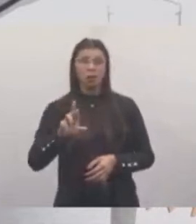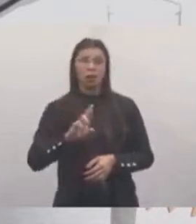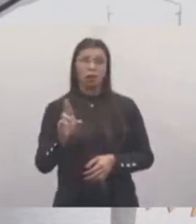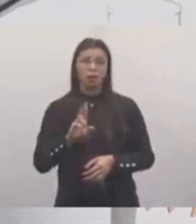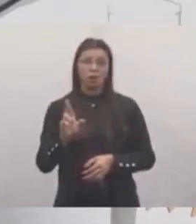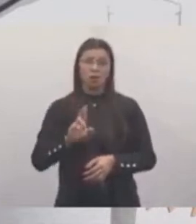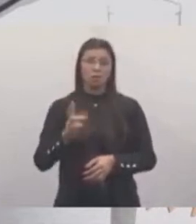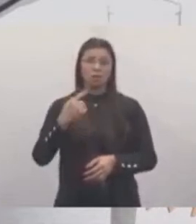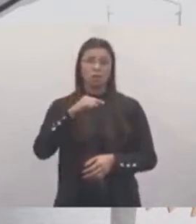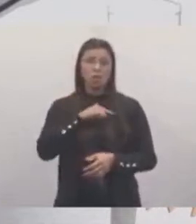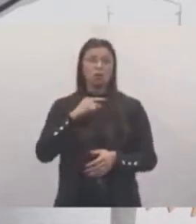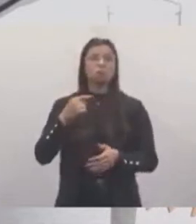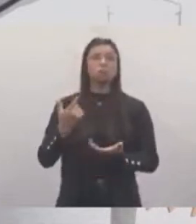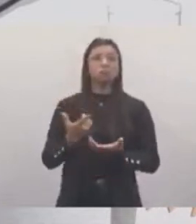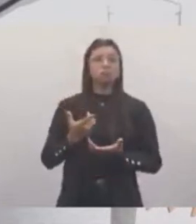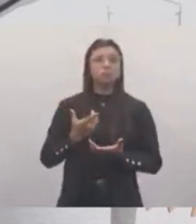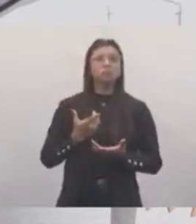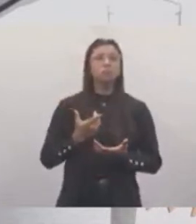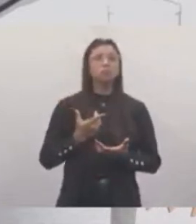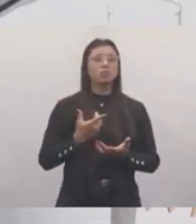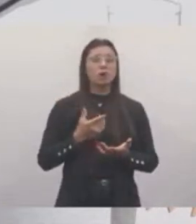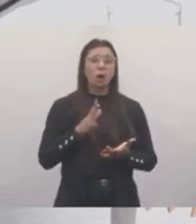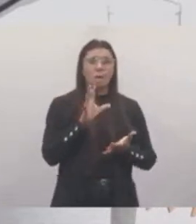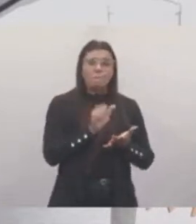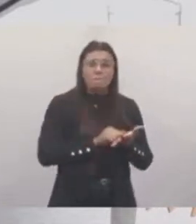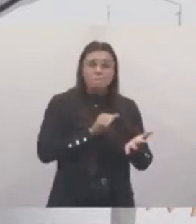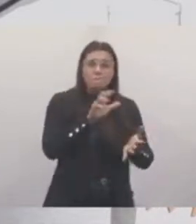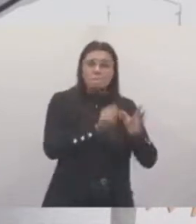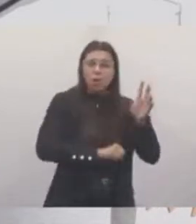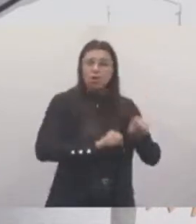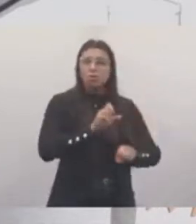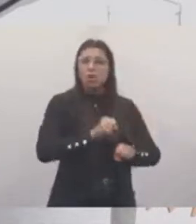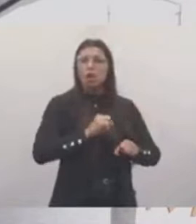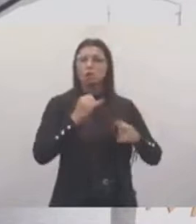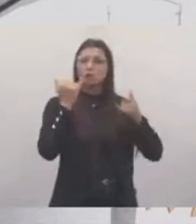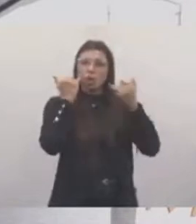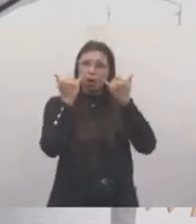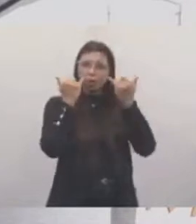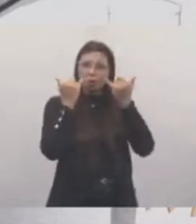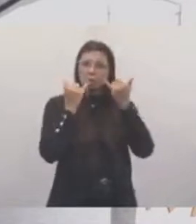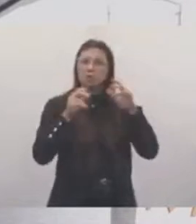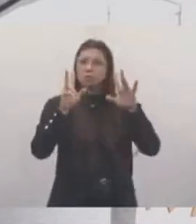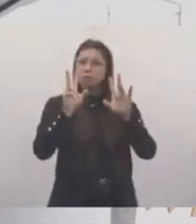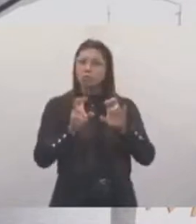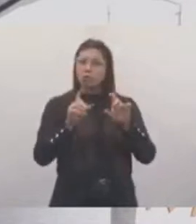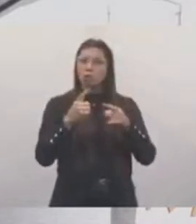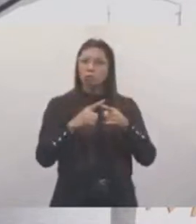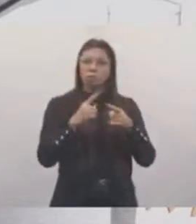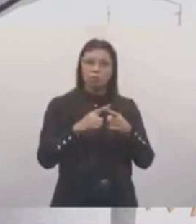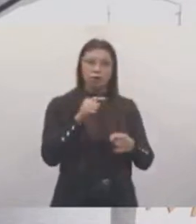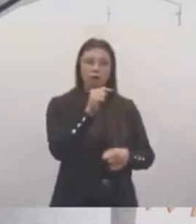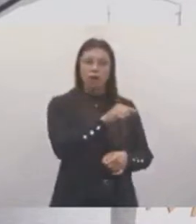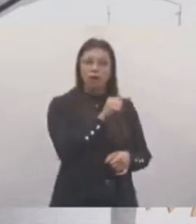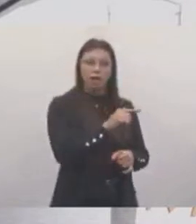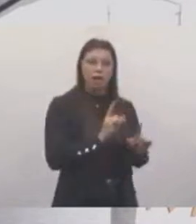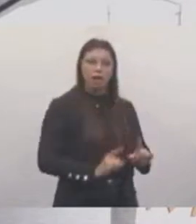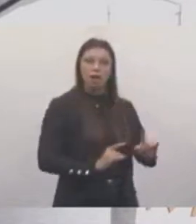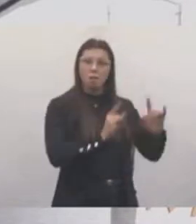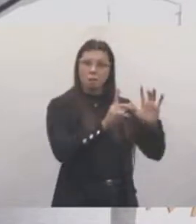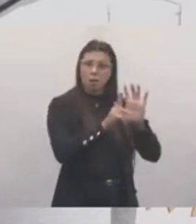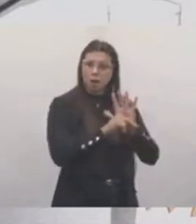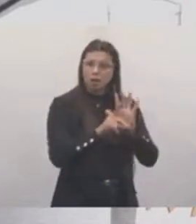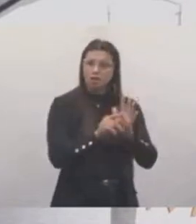nós fomos afinco, nós fomos atrás para que este prédio devolvesse para a população. Então,